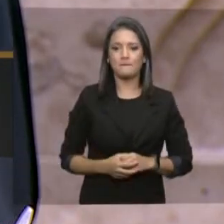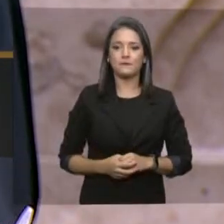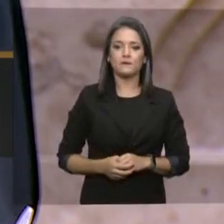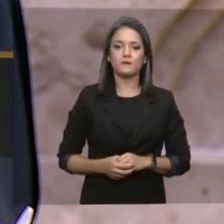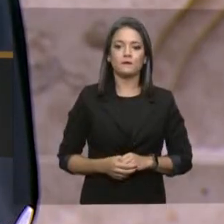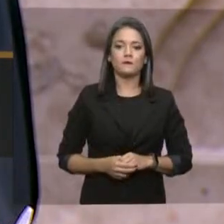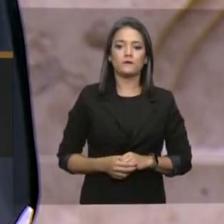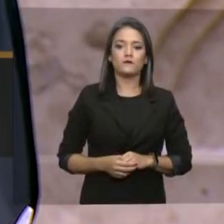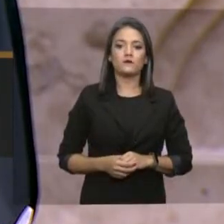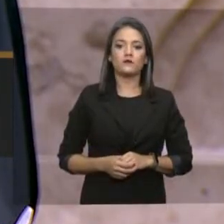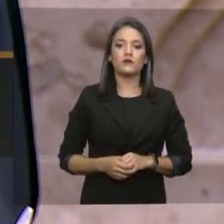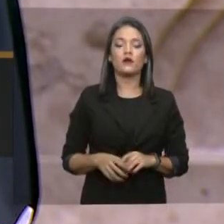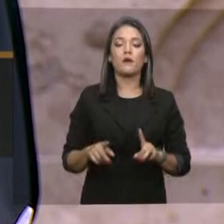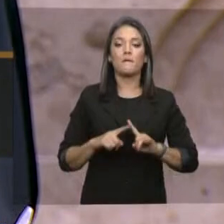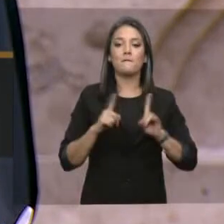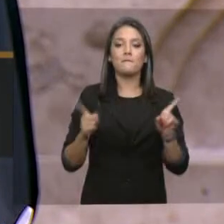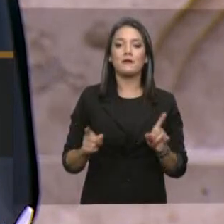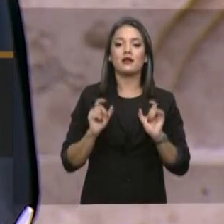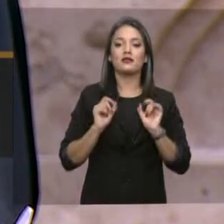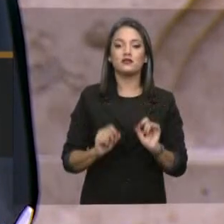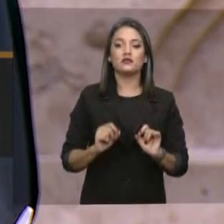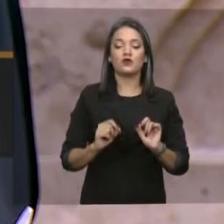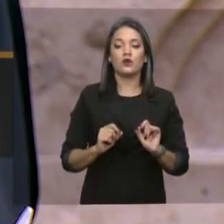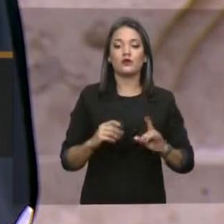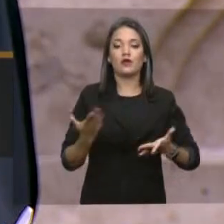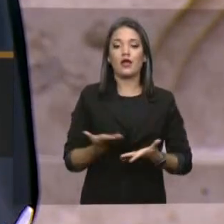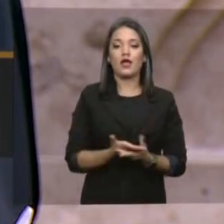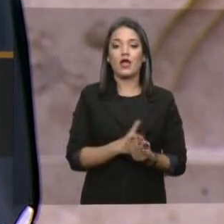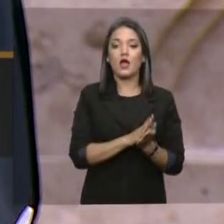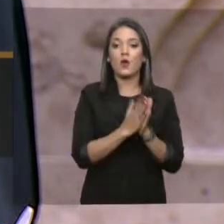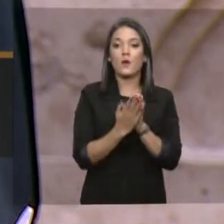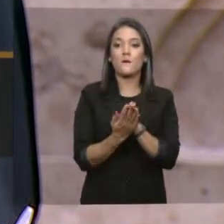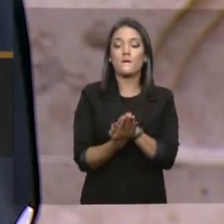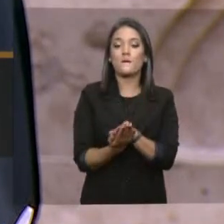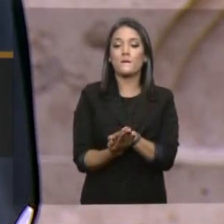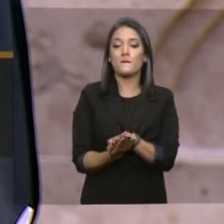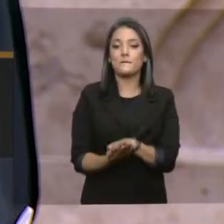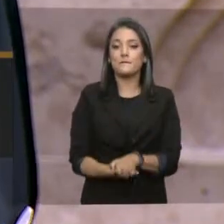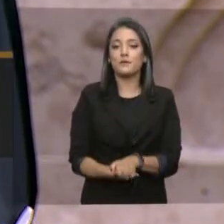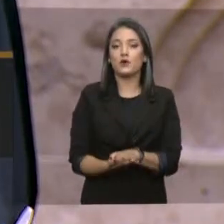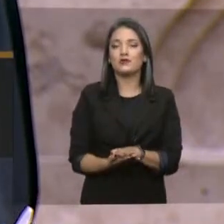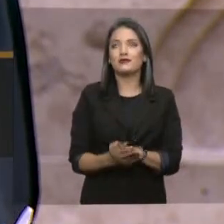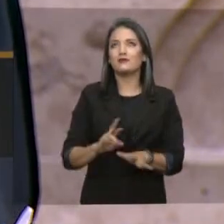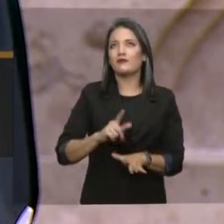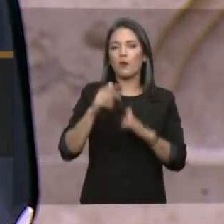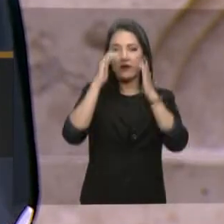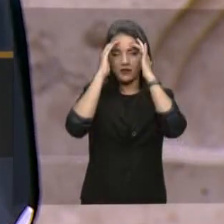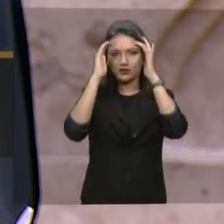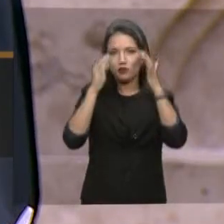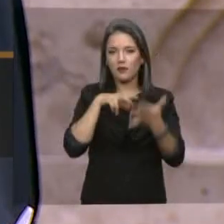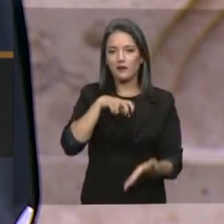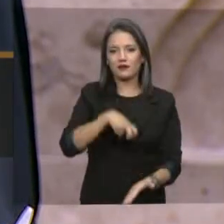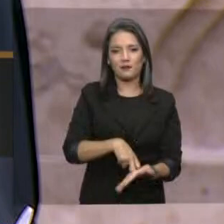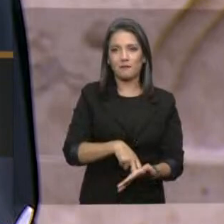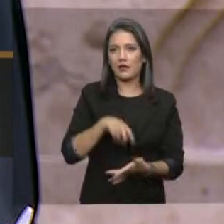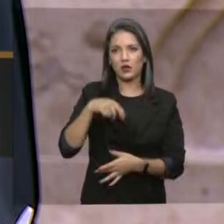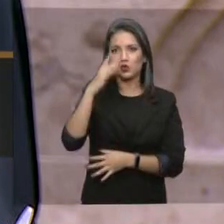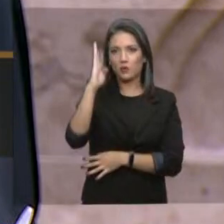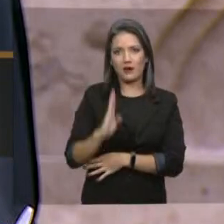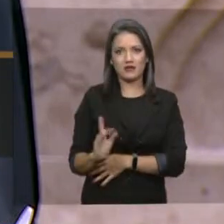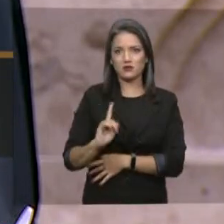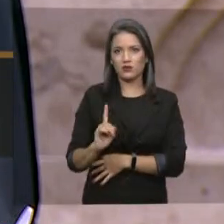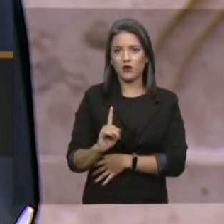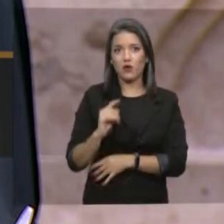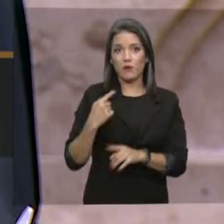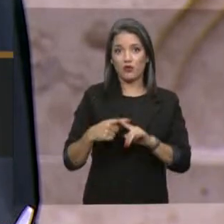e sim do processo de execução, e nem de processo de execução da pena submetida à jurisdição brasileira.